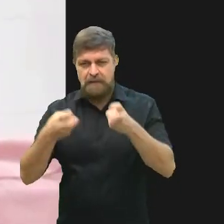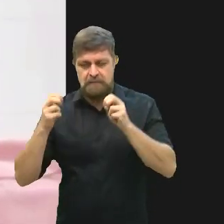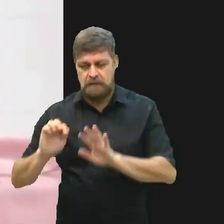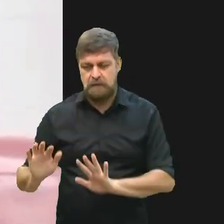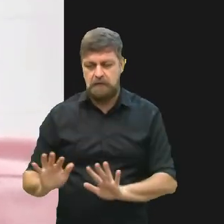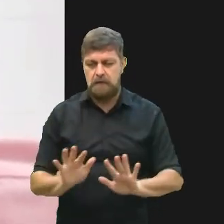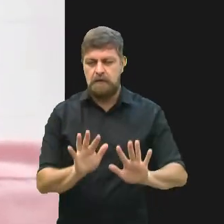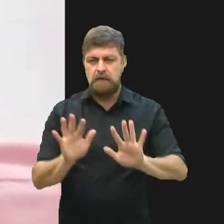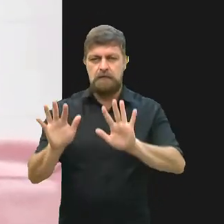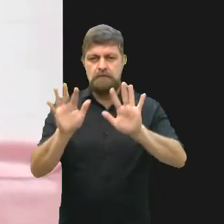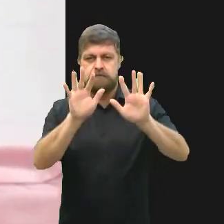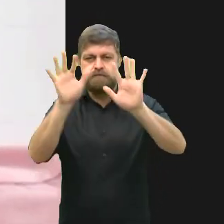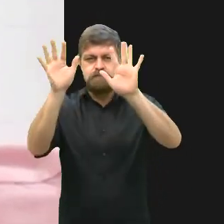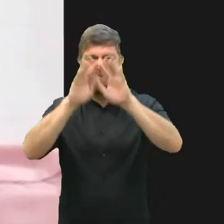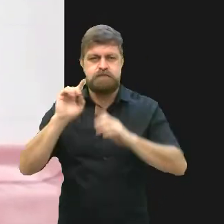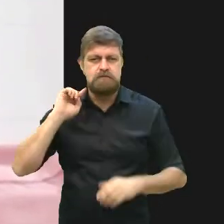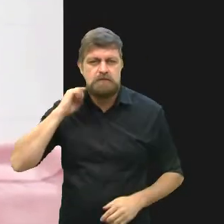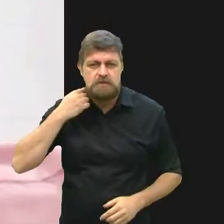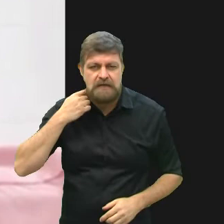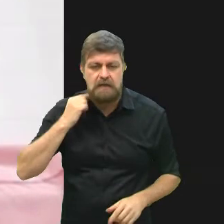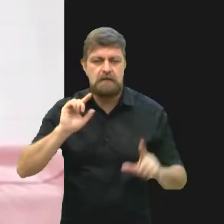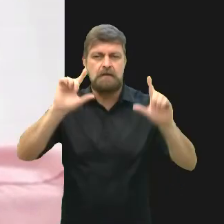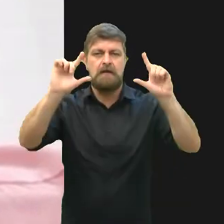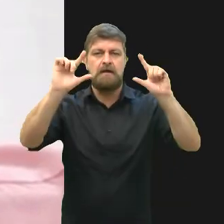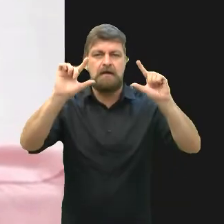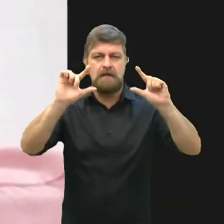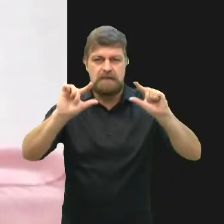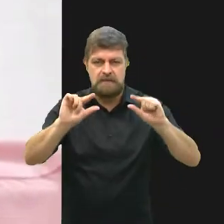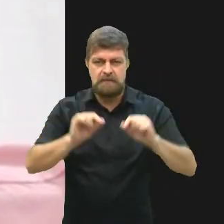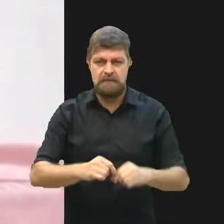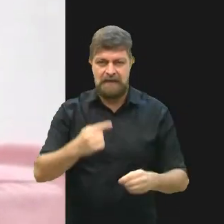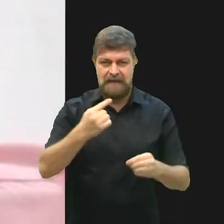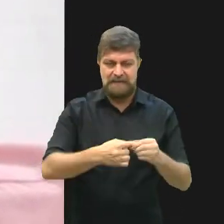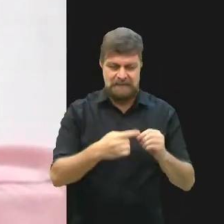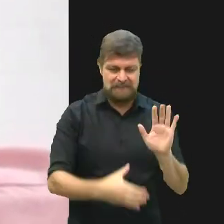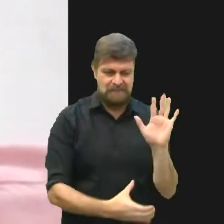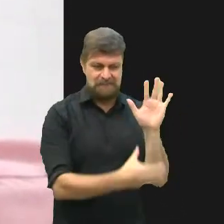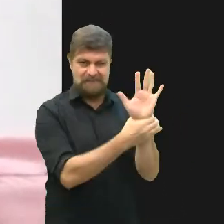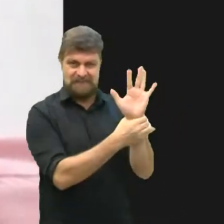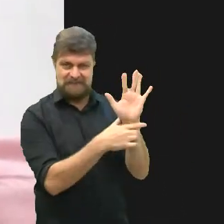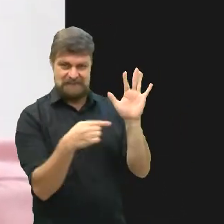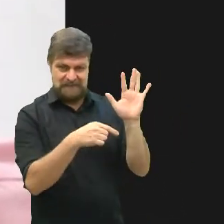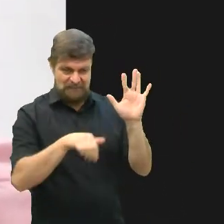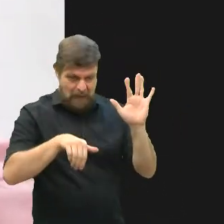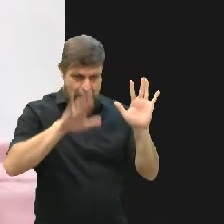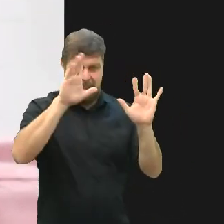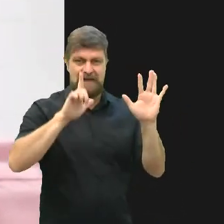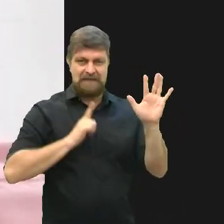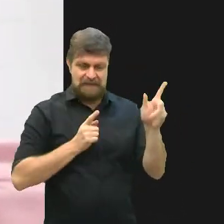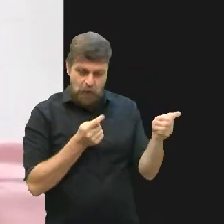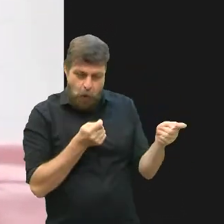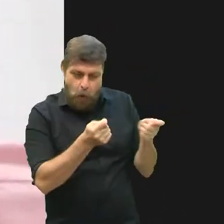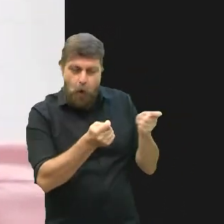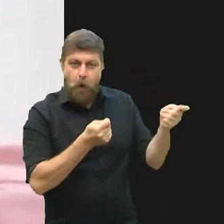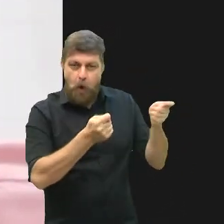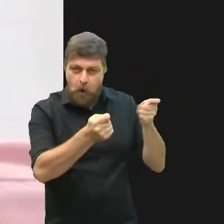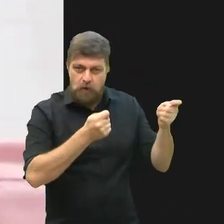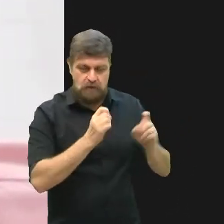poluição do ar. Nas cidades mais sustentáveis, que já são mais sustentáveis, porque mais equilibradas do ponto de